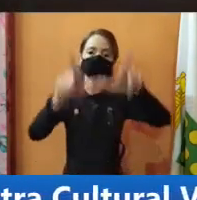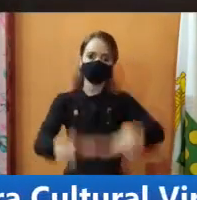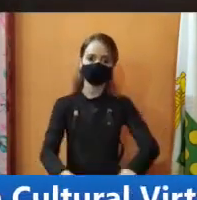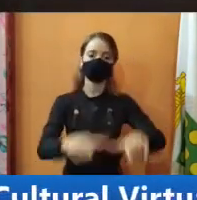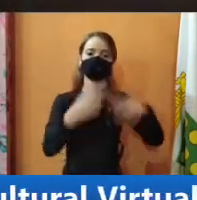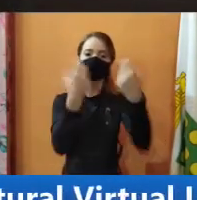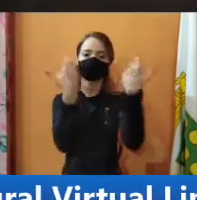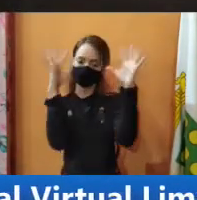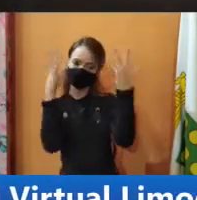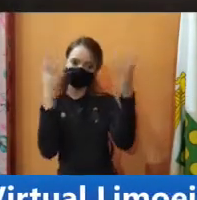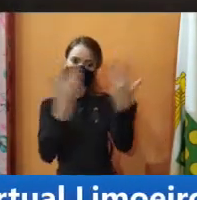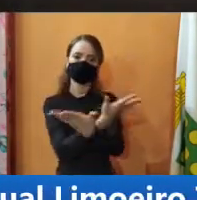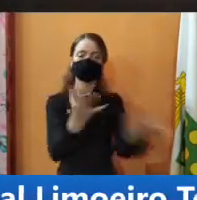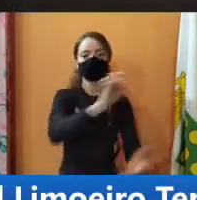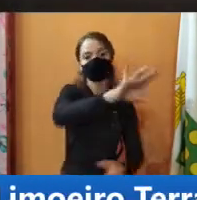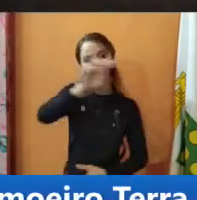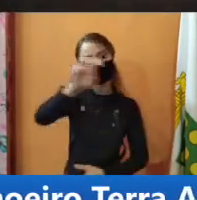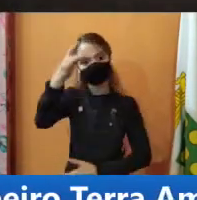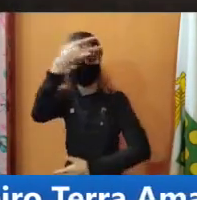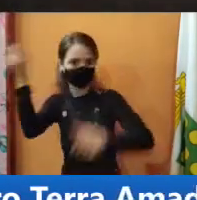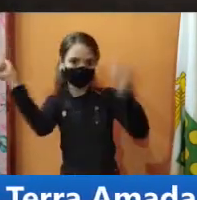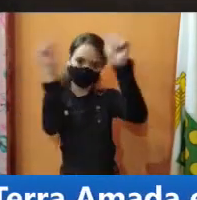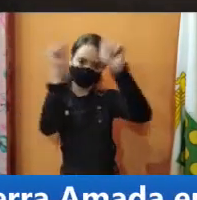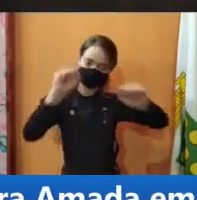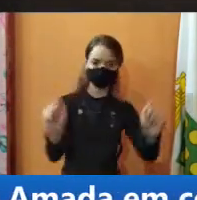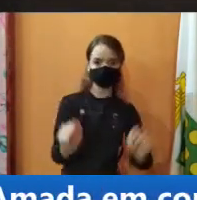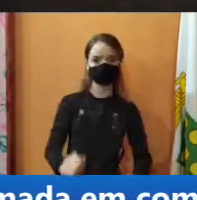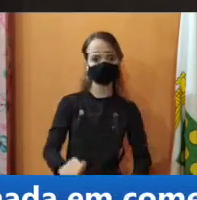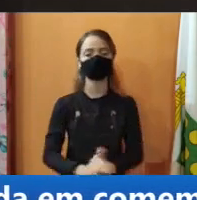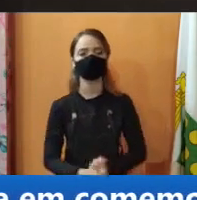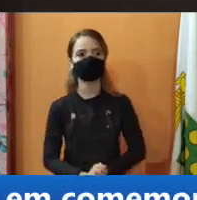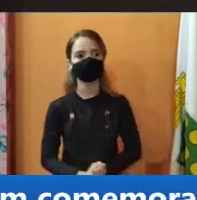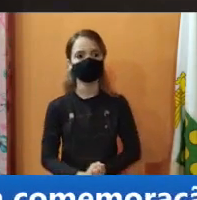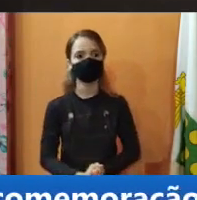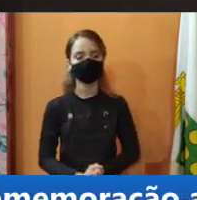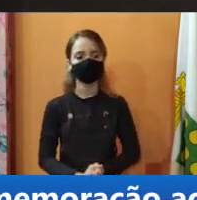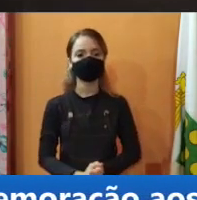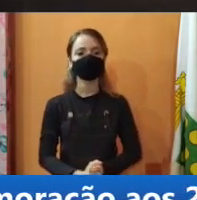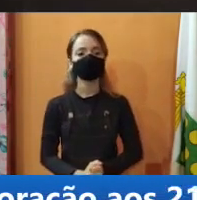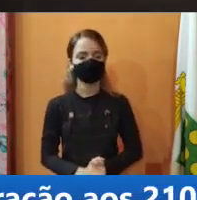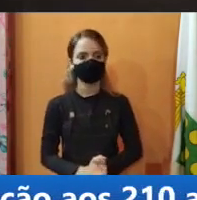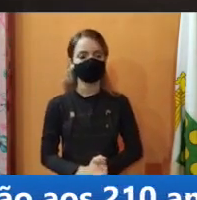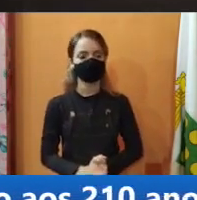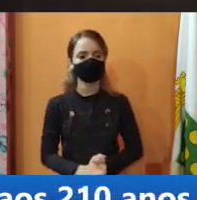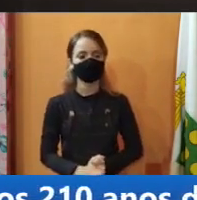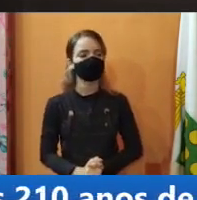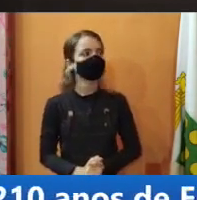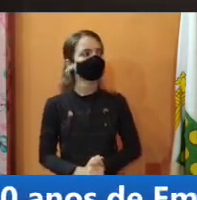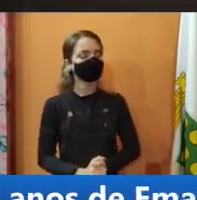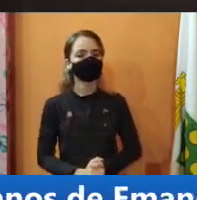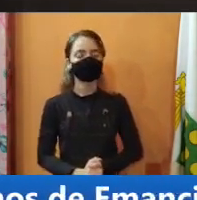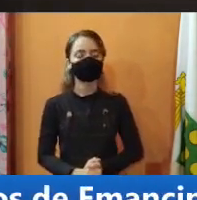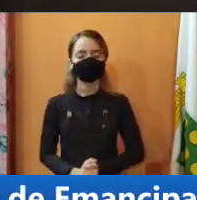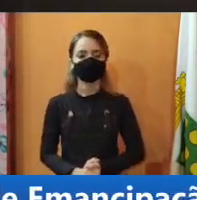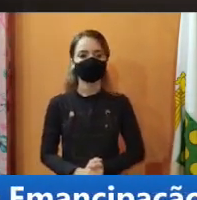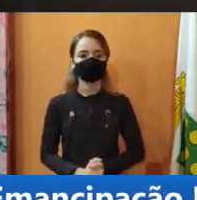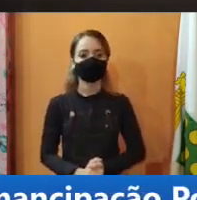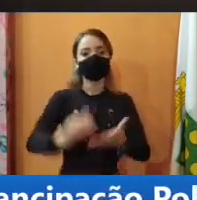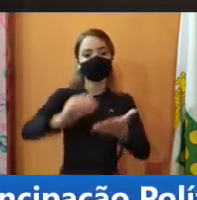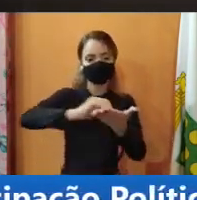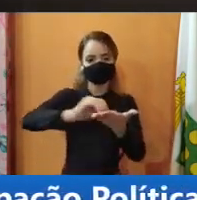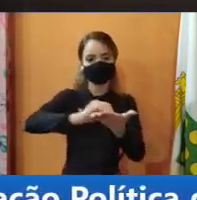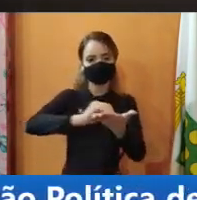homenagens, né? Cadê o Will, que já está ali com a sua Ferrari nas mãos para registrar esses momentos. Então, a